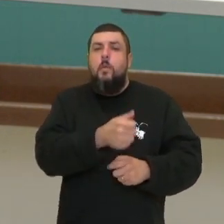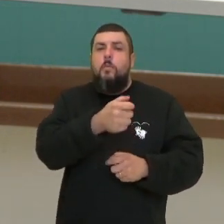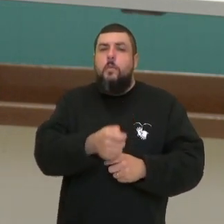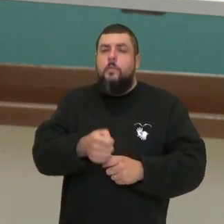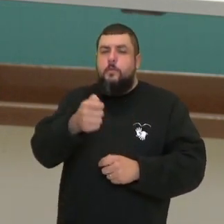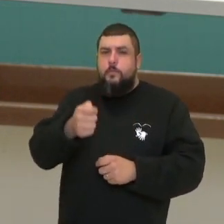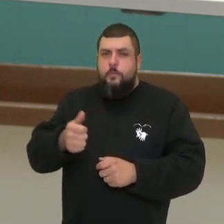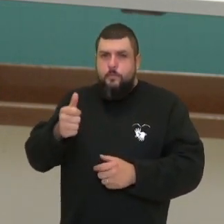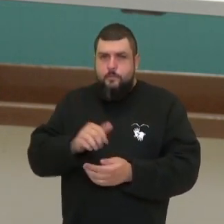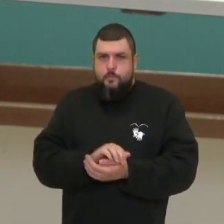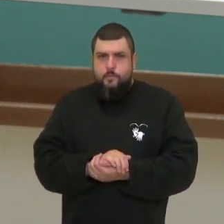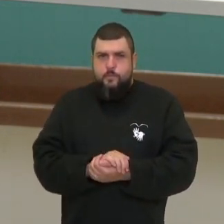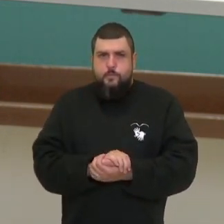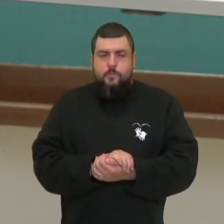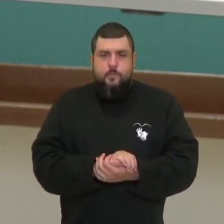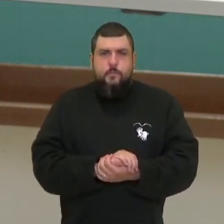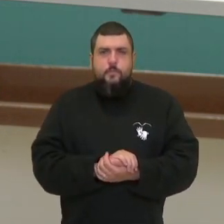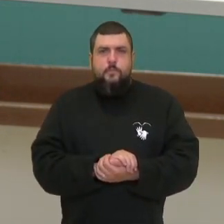lançando, né?